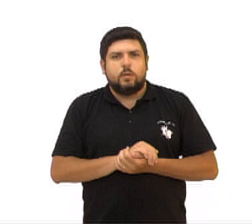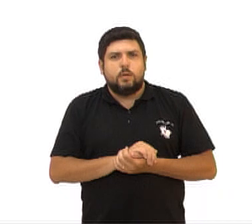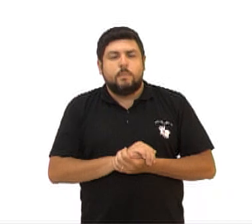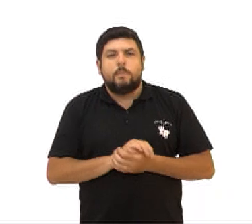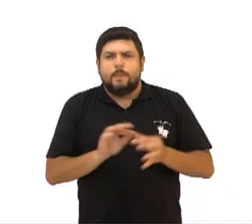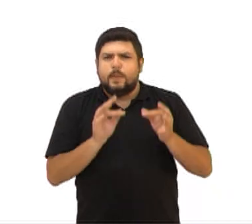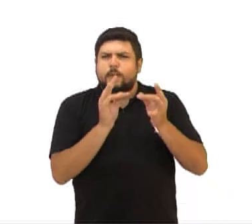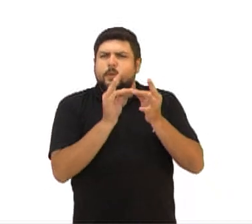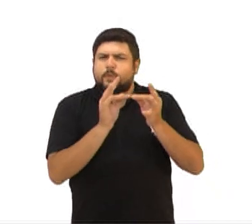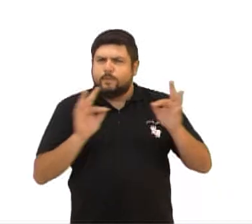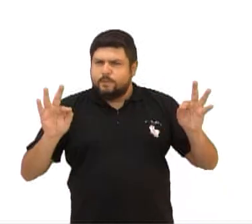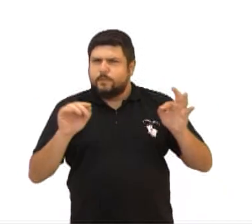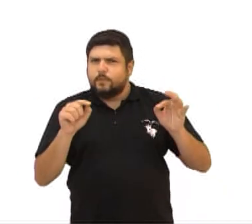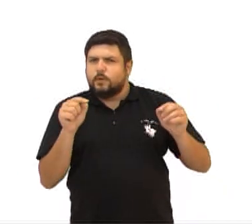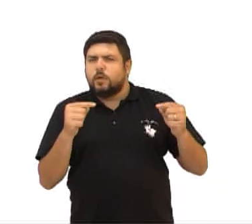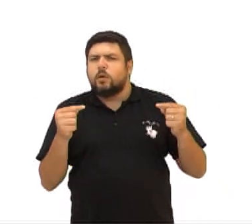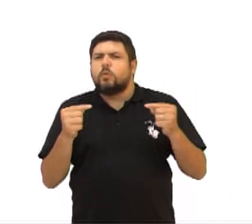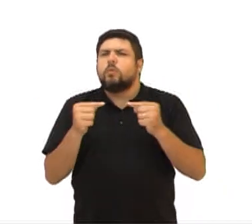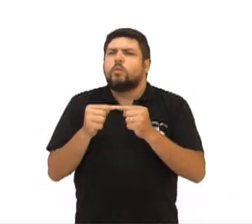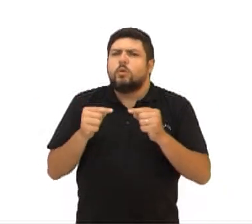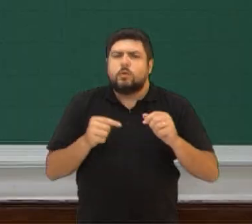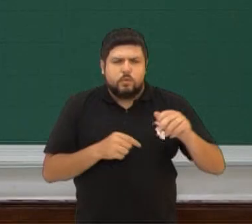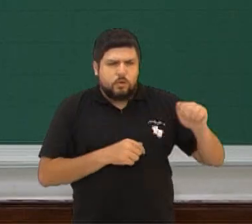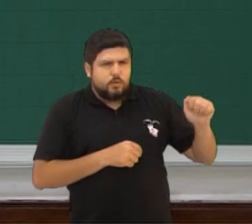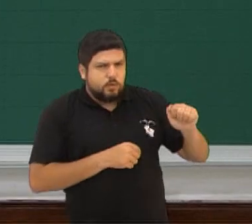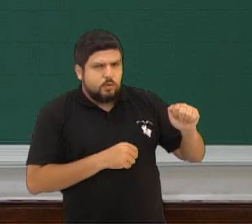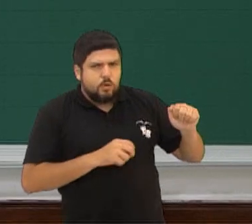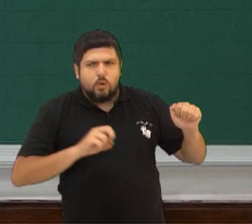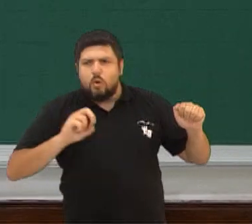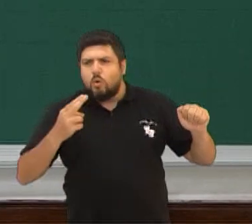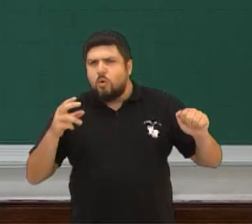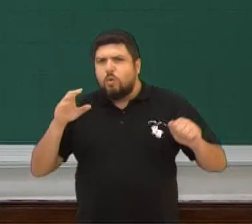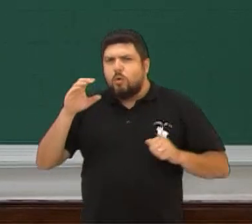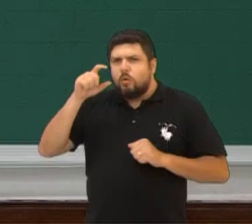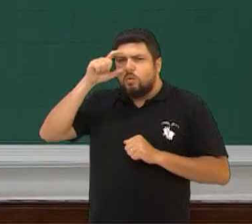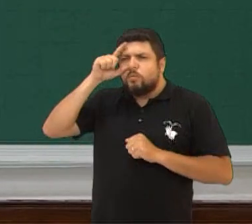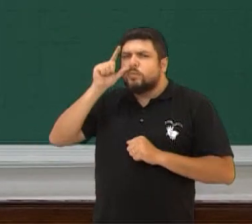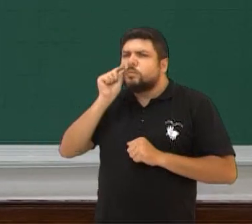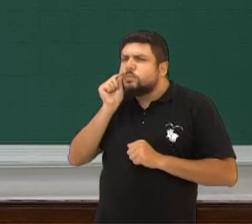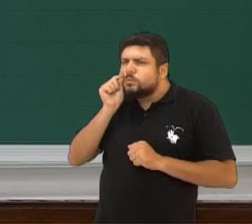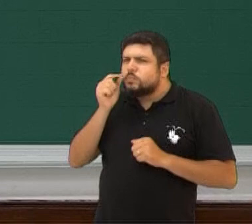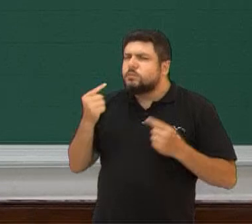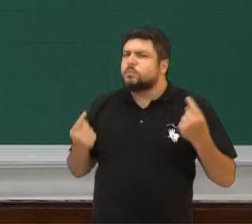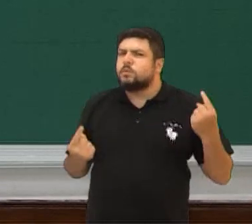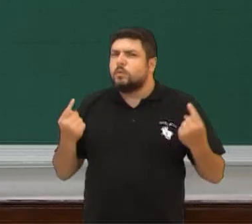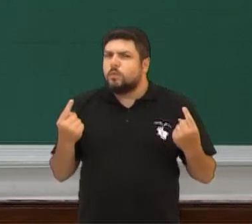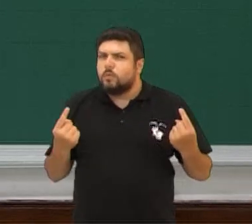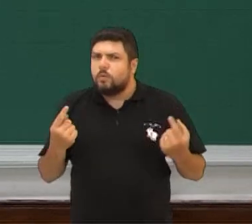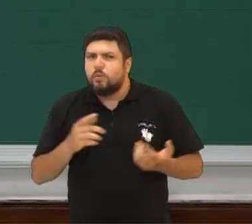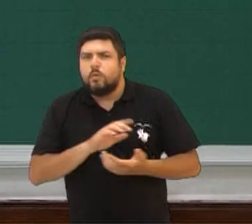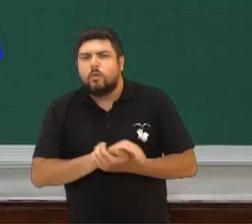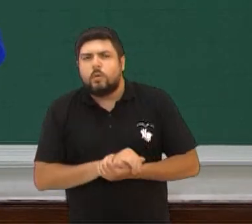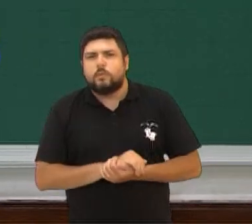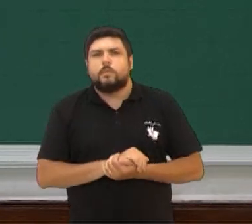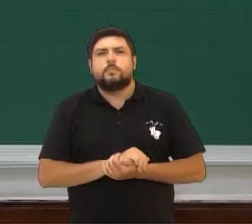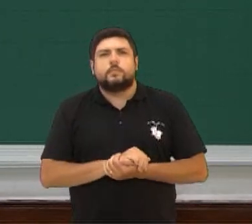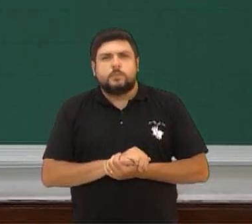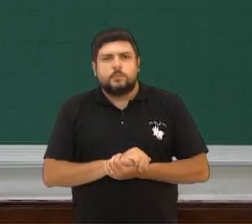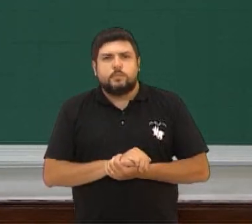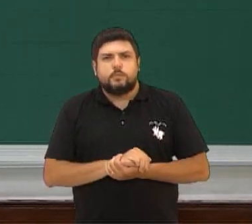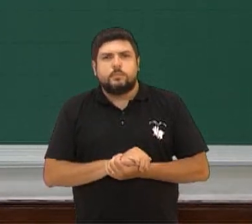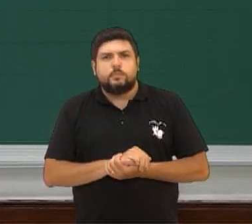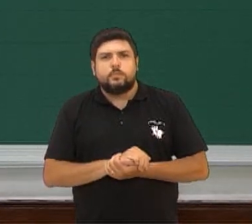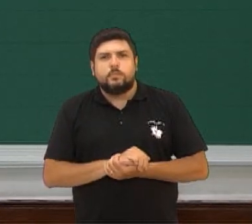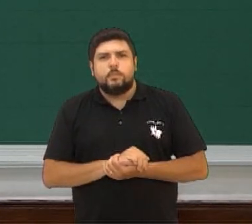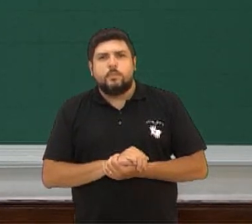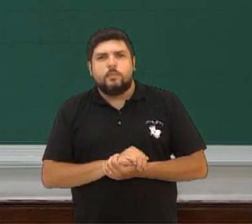ela combina mais com o Adorno ou com o Benjamin? Dá uma pensada aí que a gente já vai dar a resposta. Professor, tem